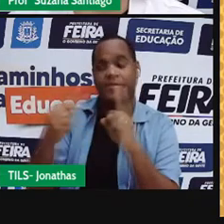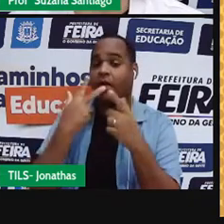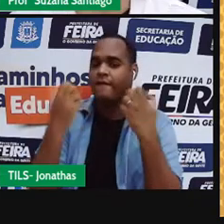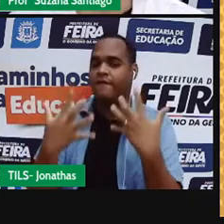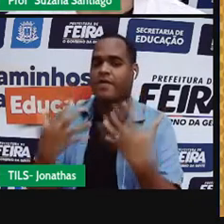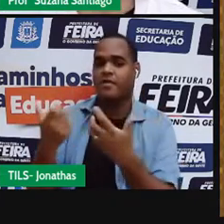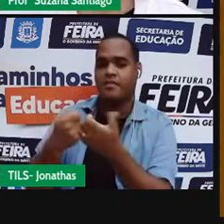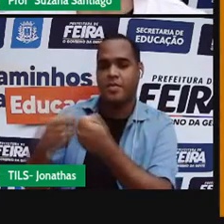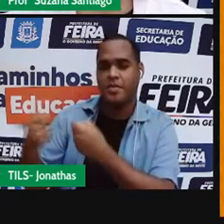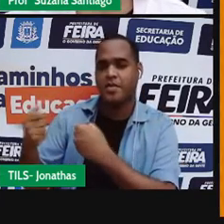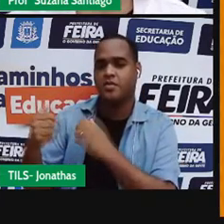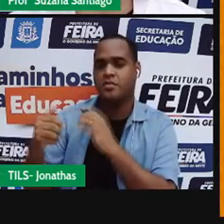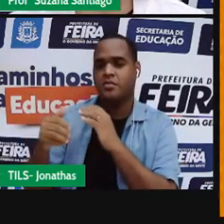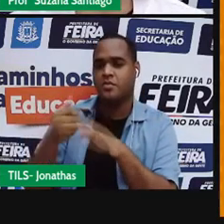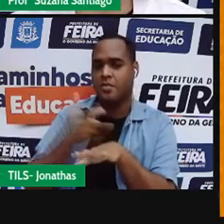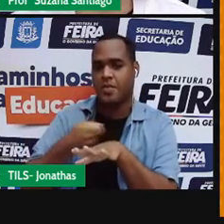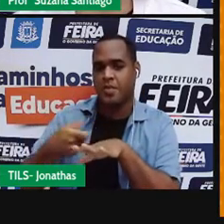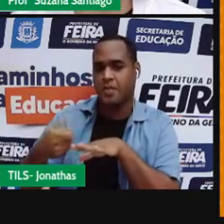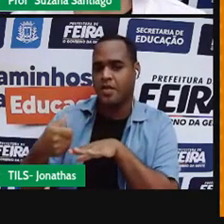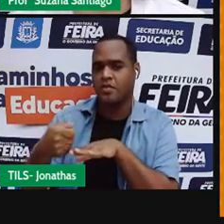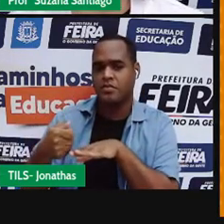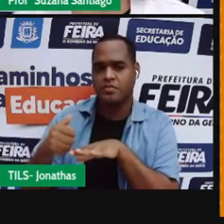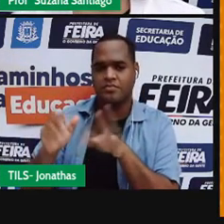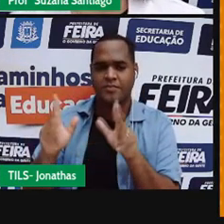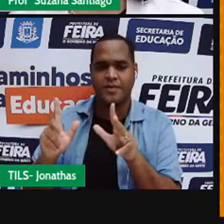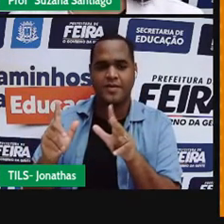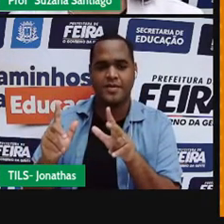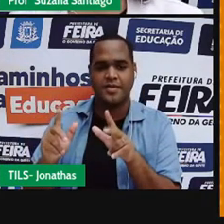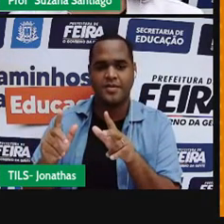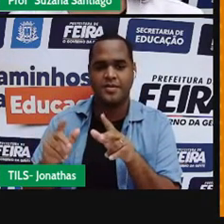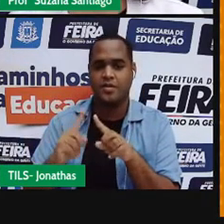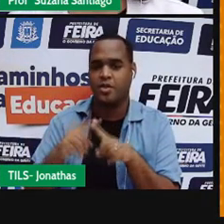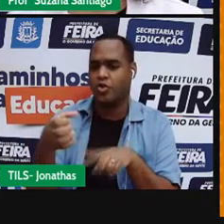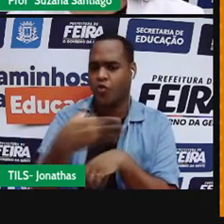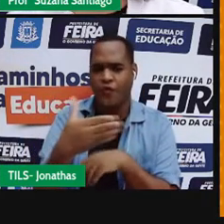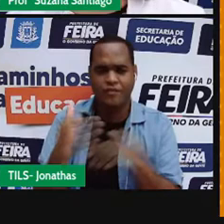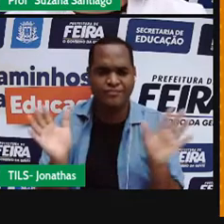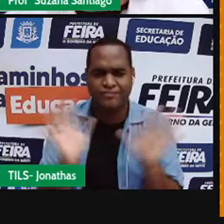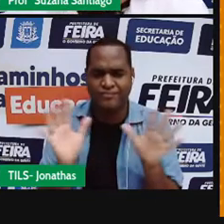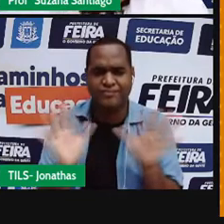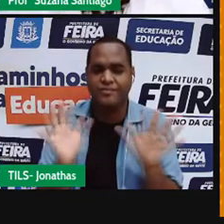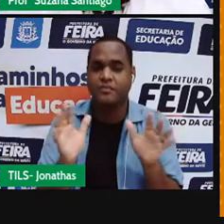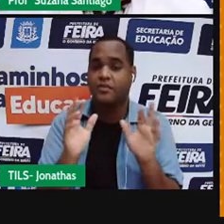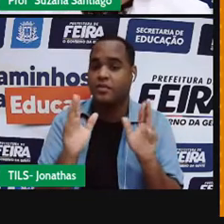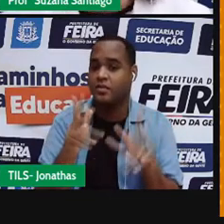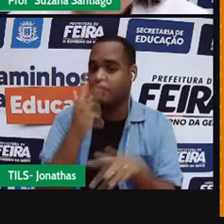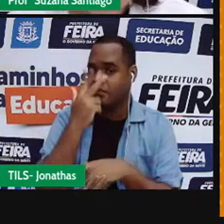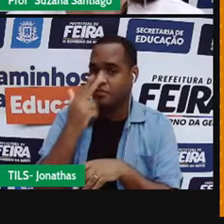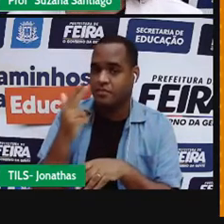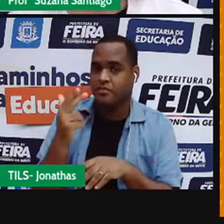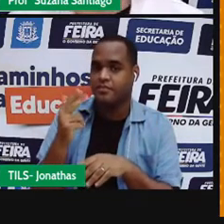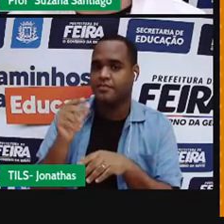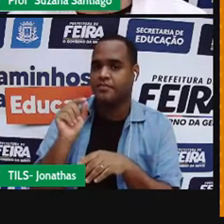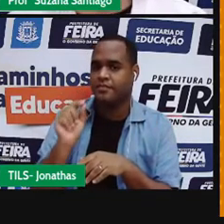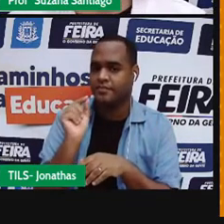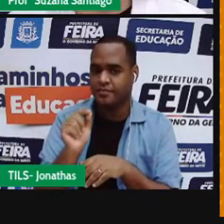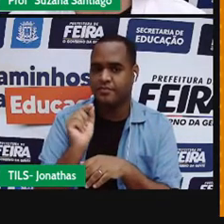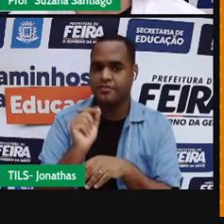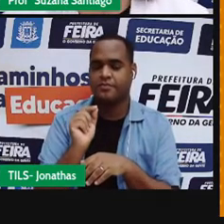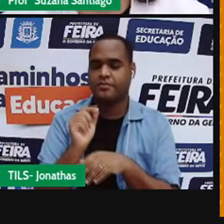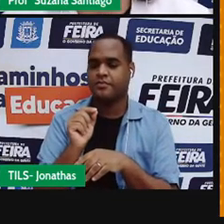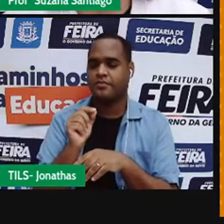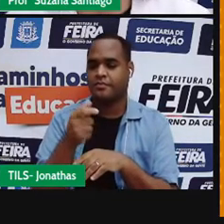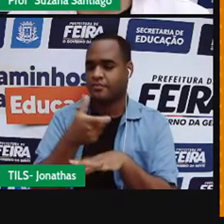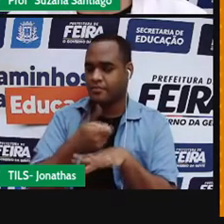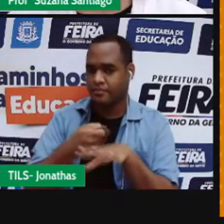Muito bom isso. Isso aí. E não é novidade, né? Fake news, apesar de que a gente hoje está